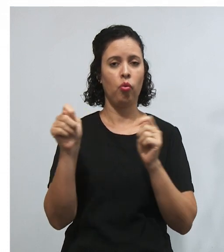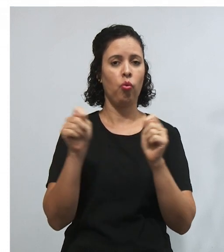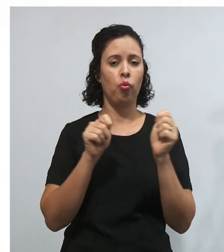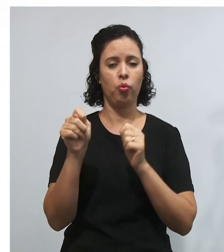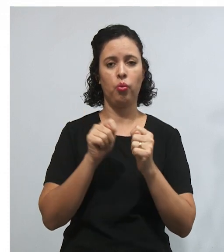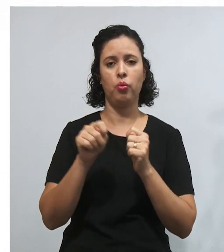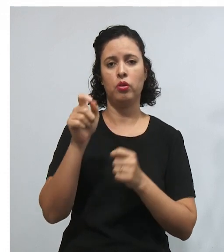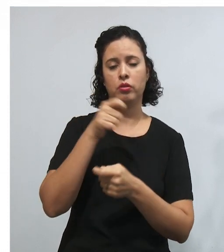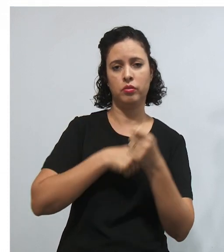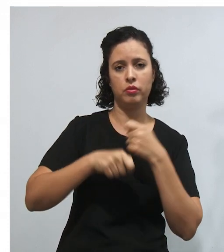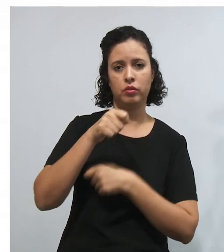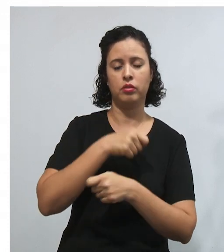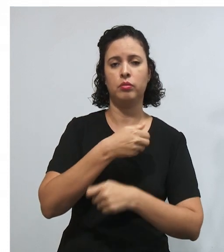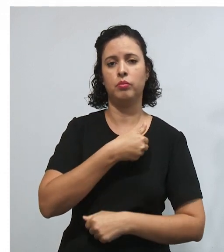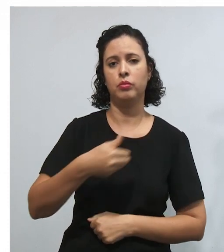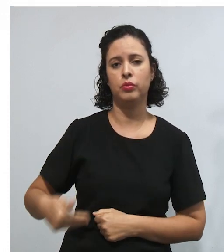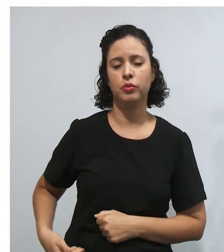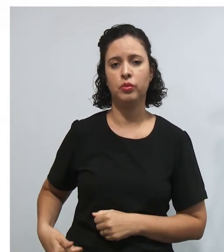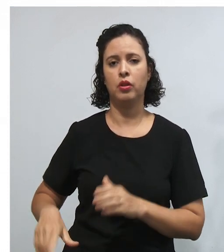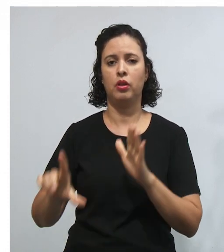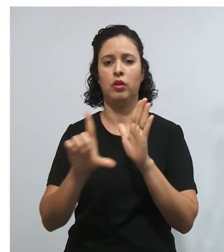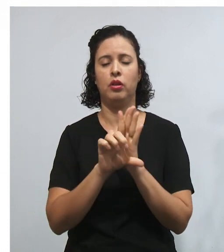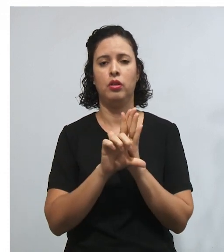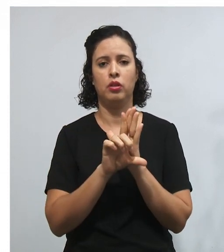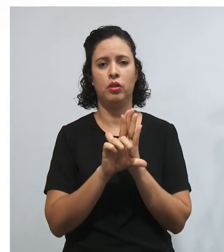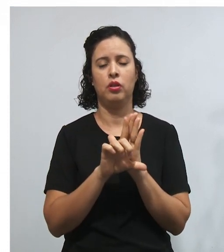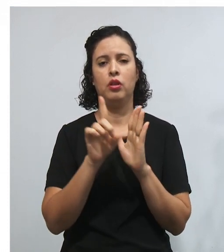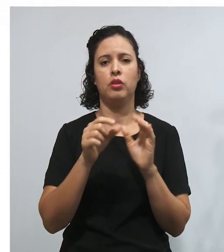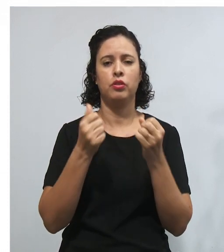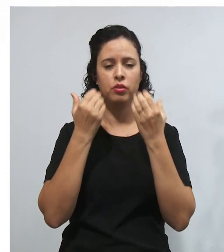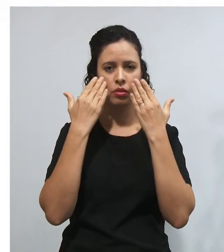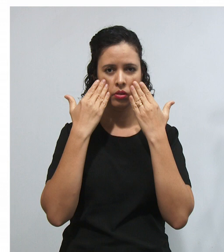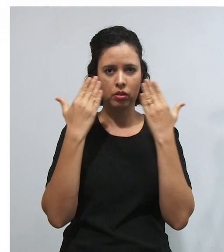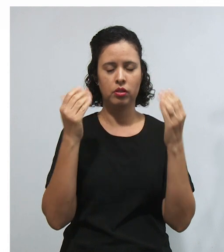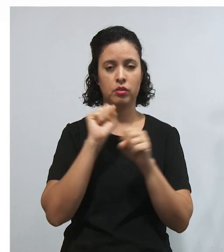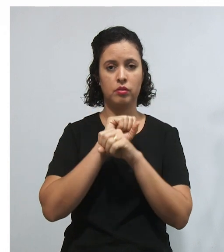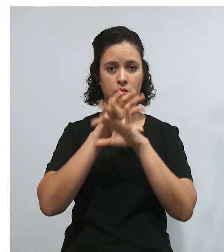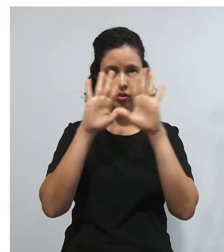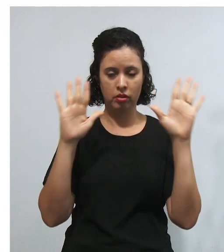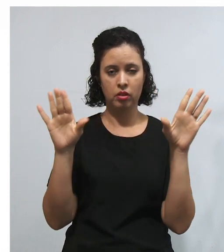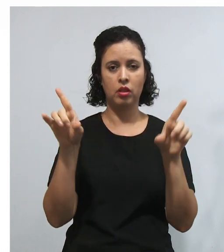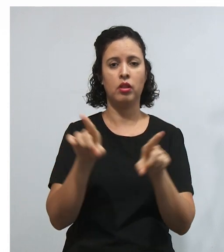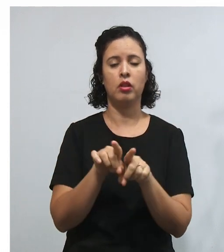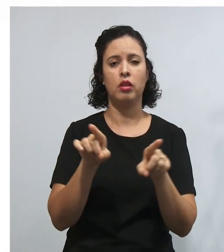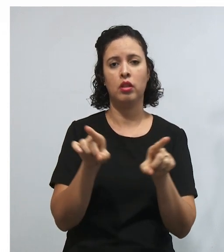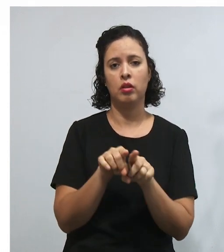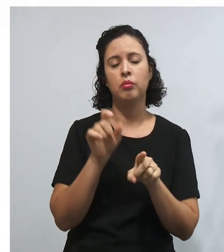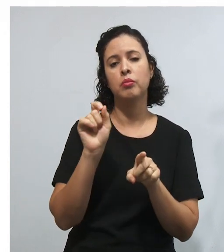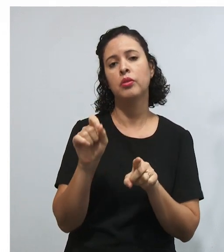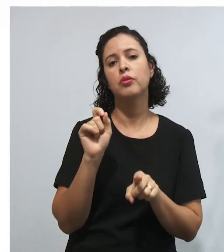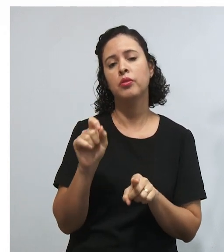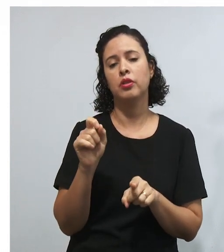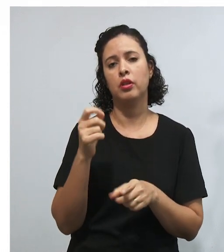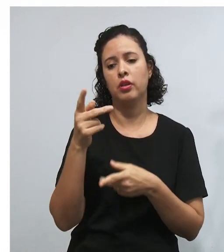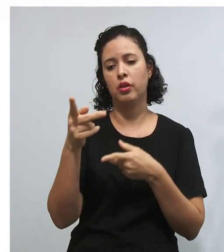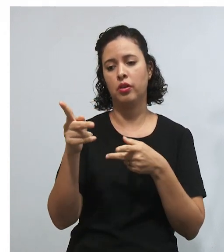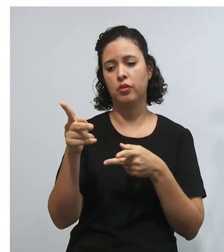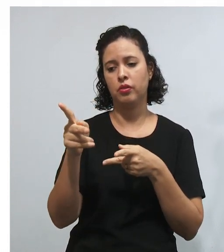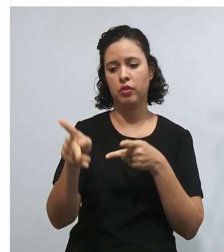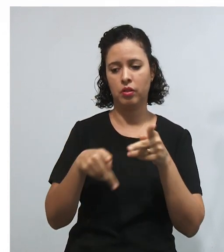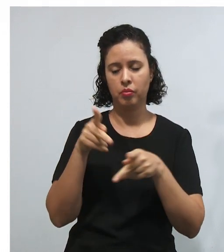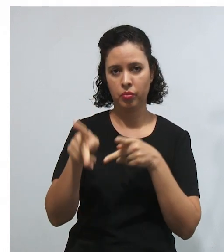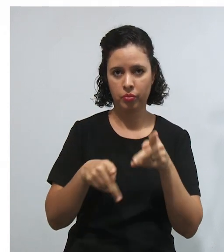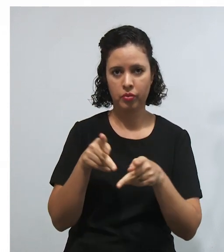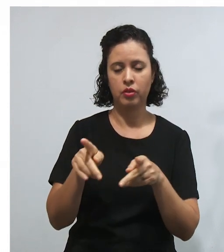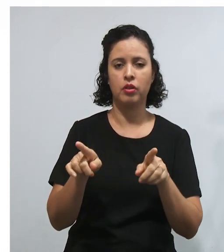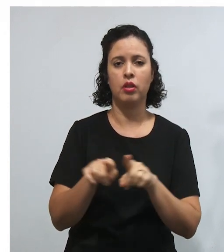sobre a administração pública, legalidade e transparência. Falaremos também sobre a participação popular e os tribunais de